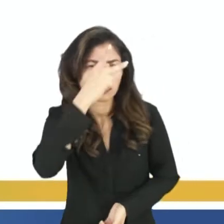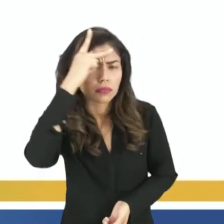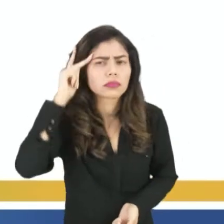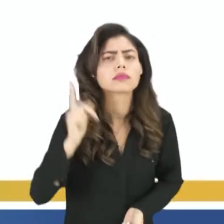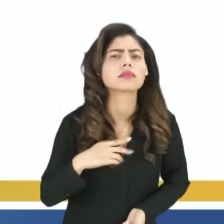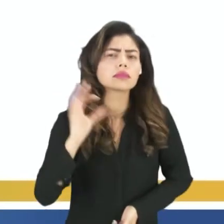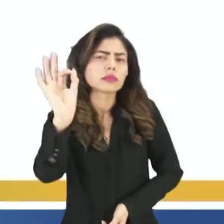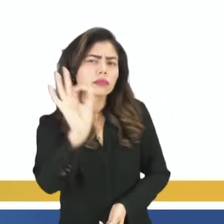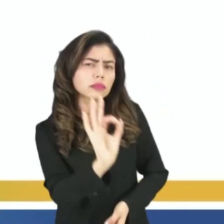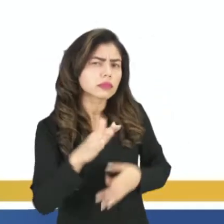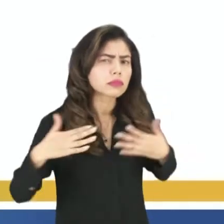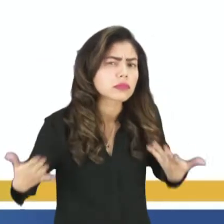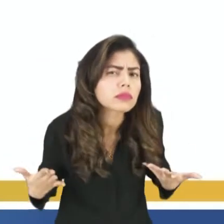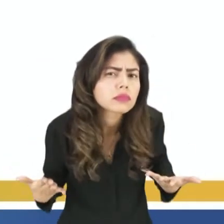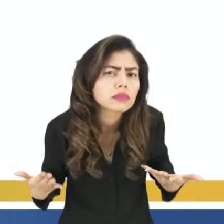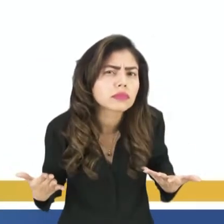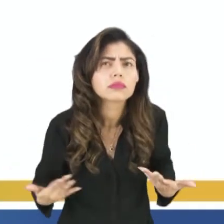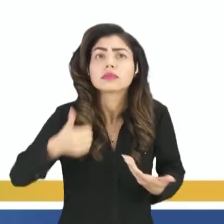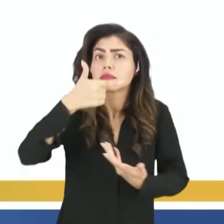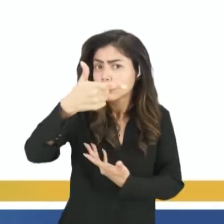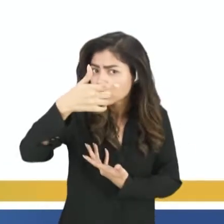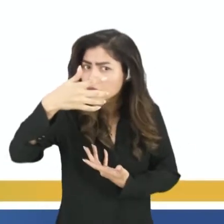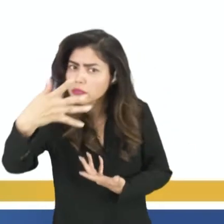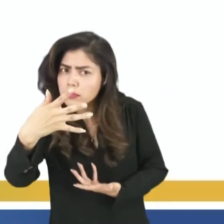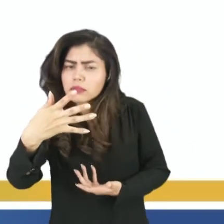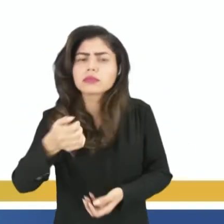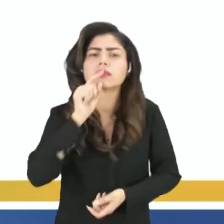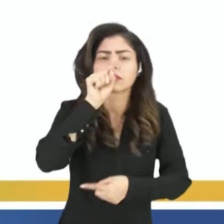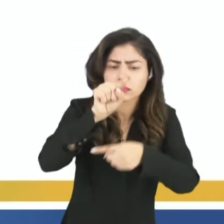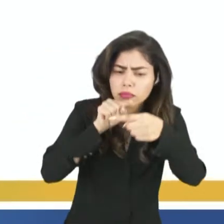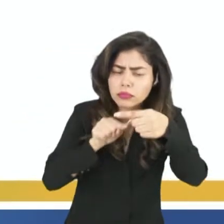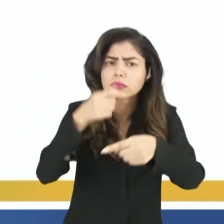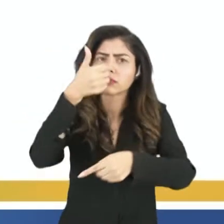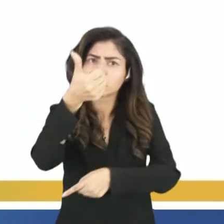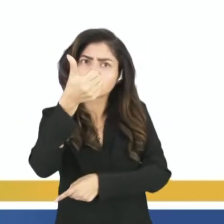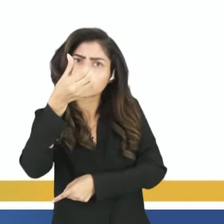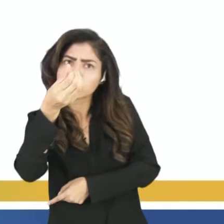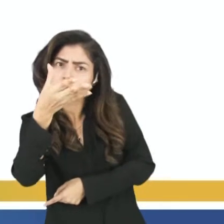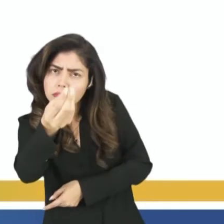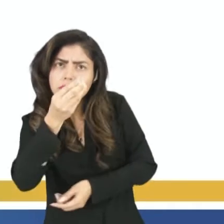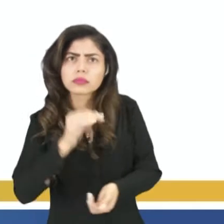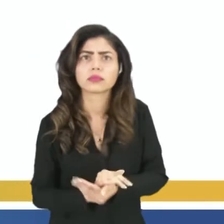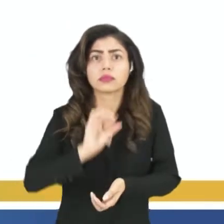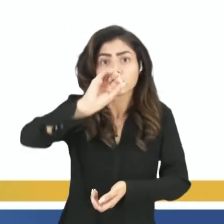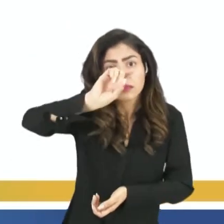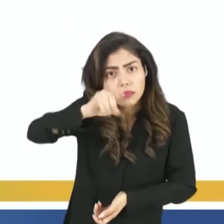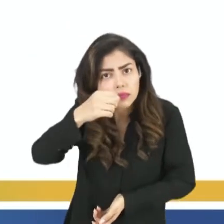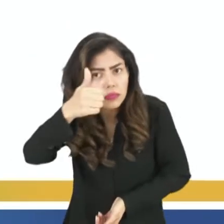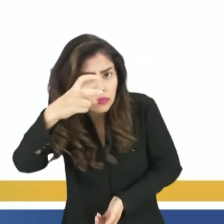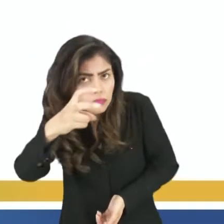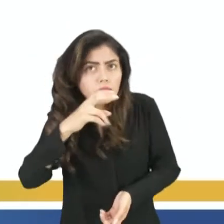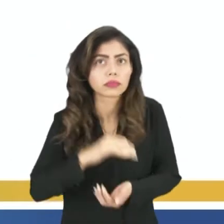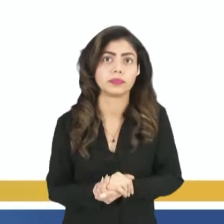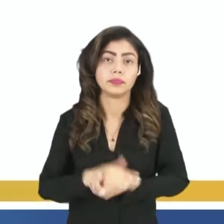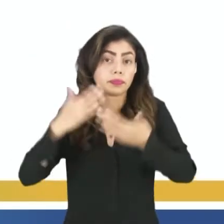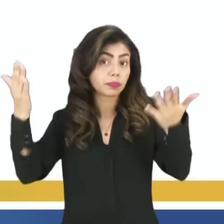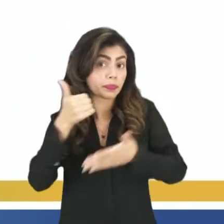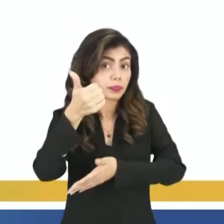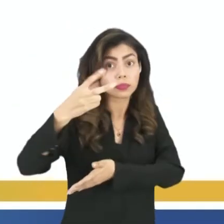seria isso? Então, basta eu pegar 24 e dividir por 160, o que equivale a 0,15, ou